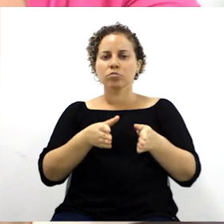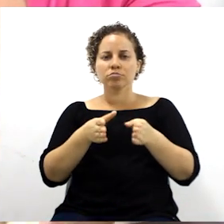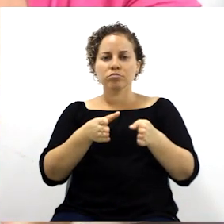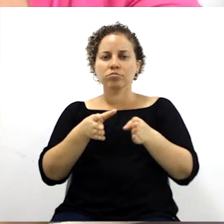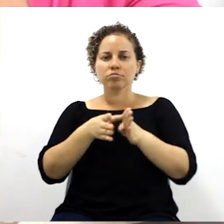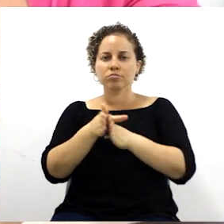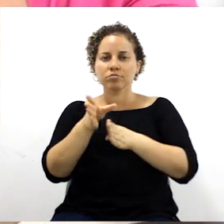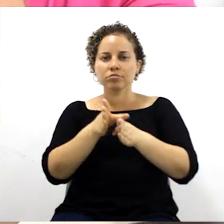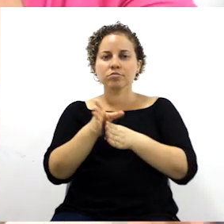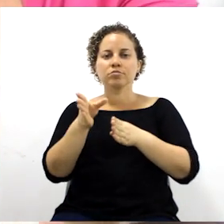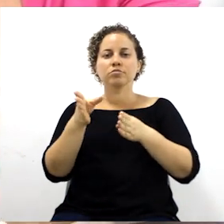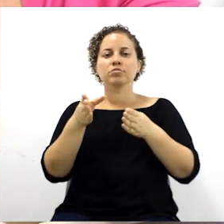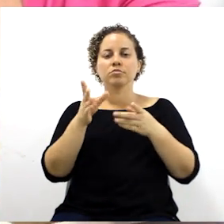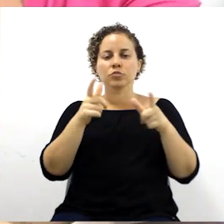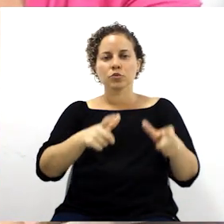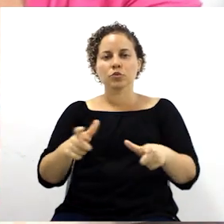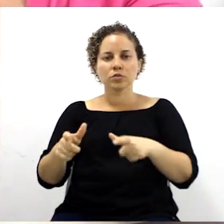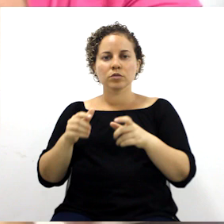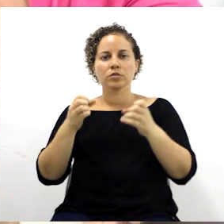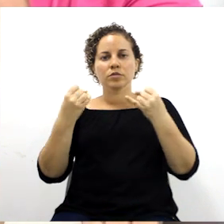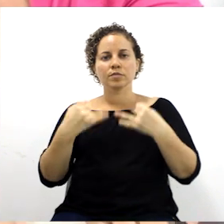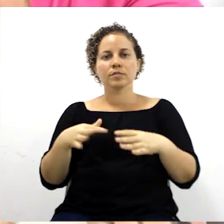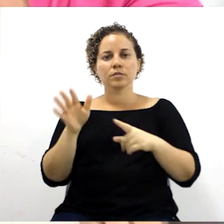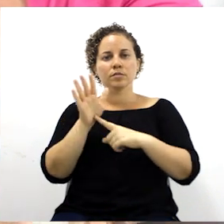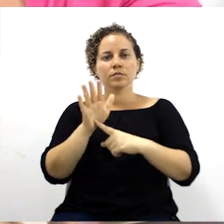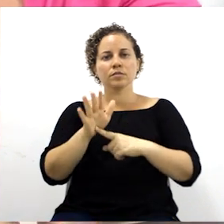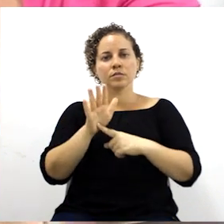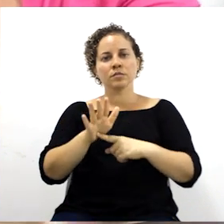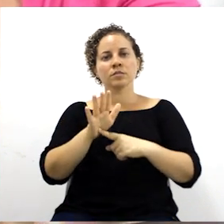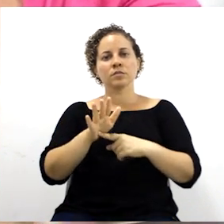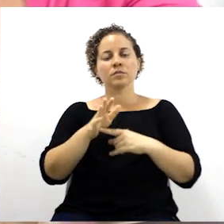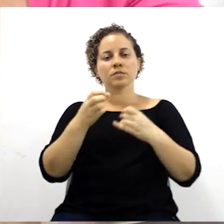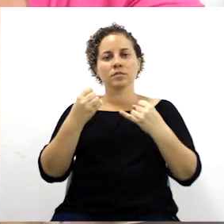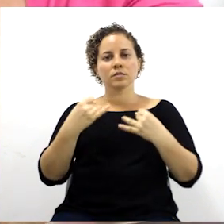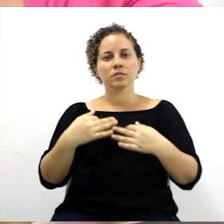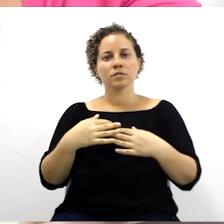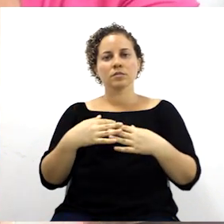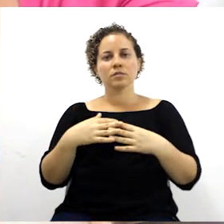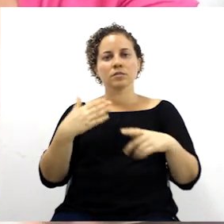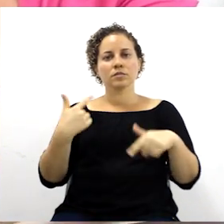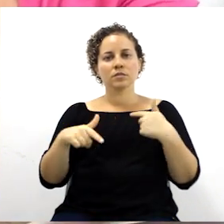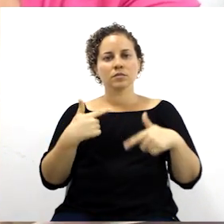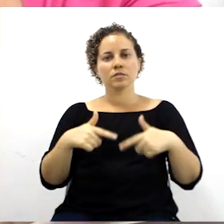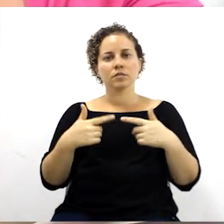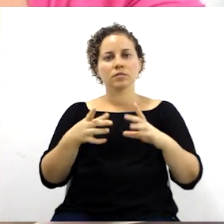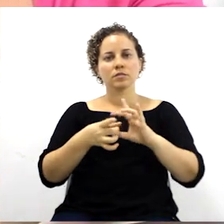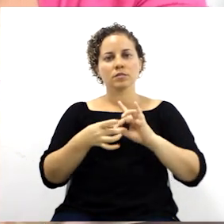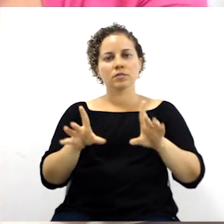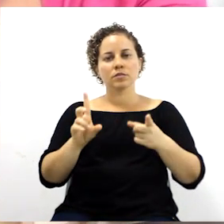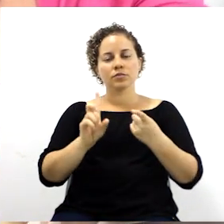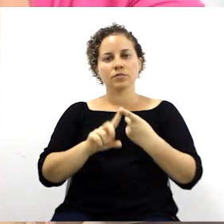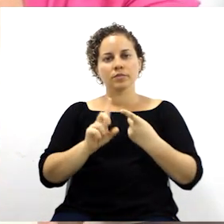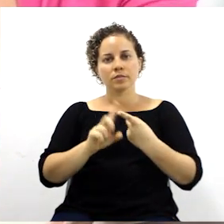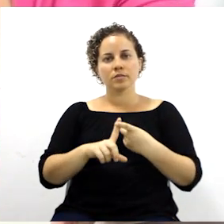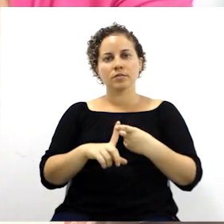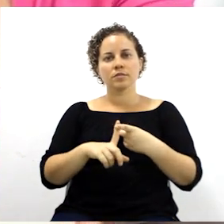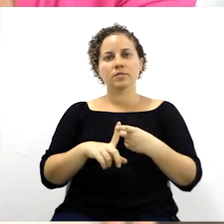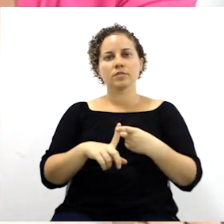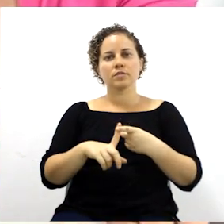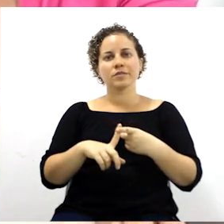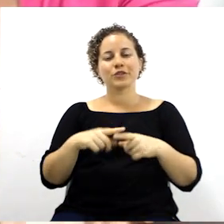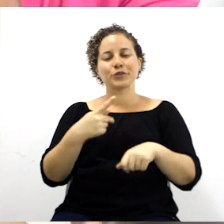vai apresentando os espaços, os ambientes da biblioteca e informando sobre os serviços que estão ali disponíveis. Temos também os